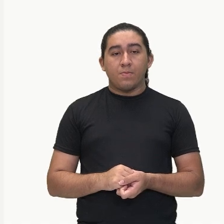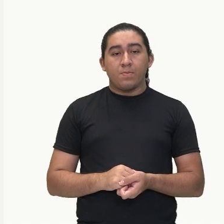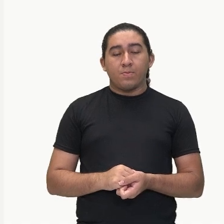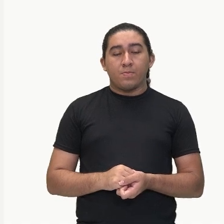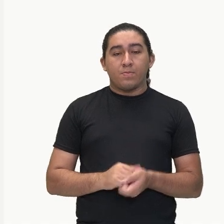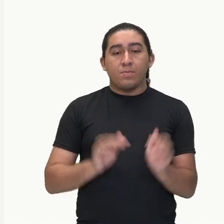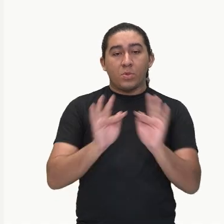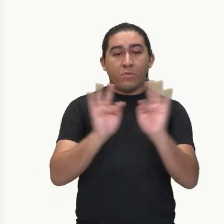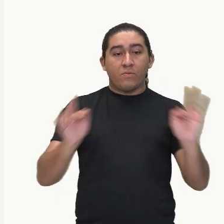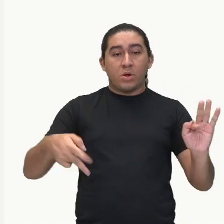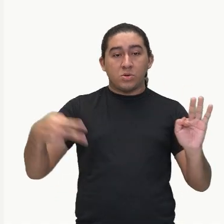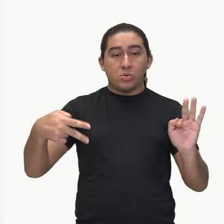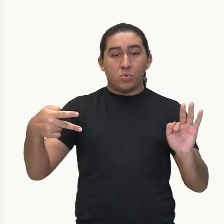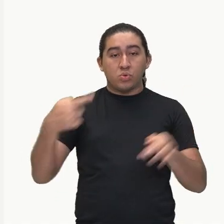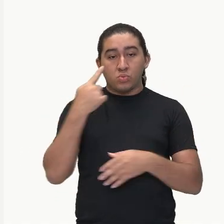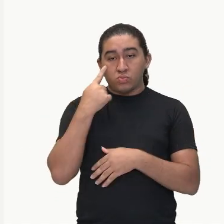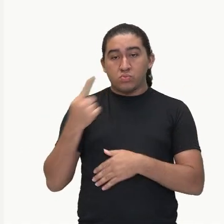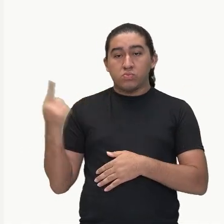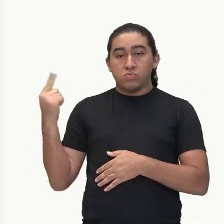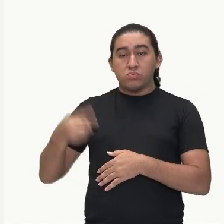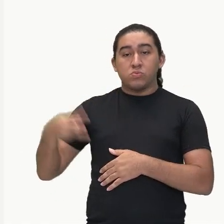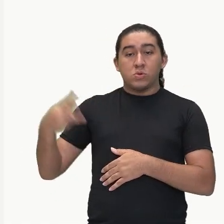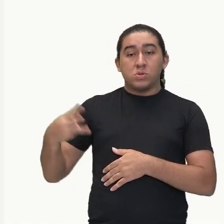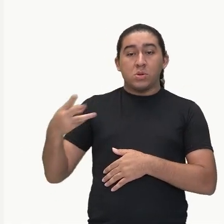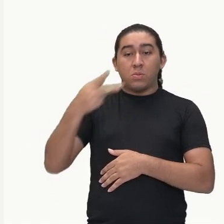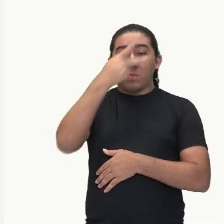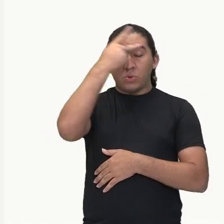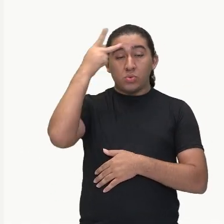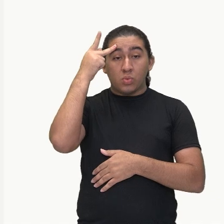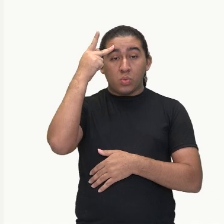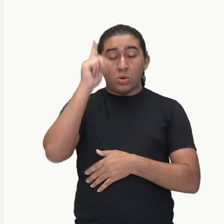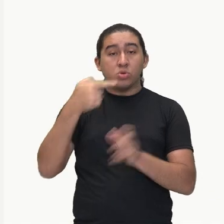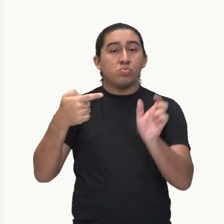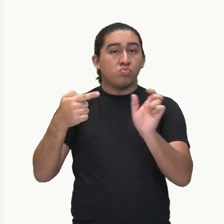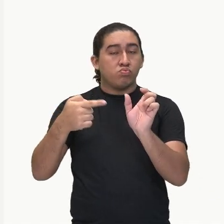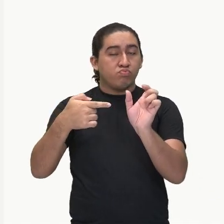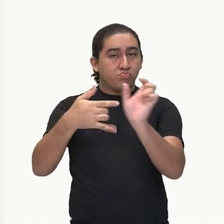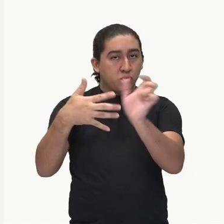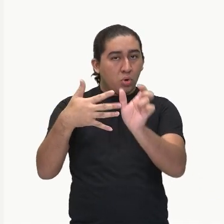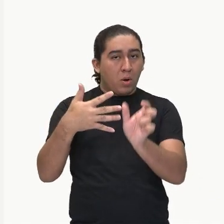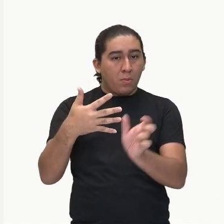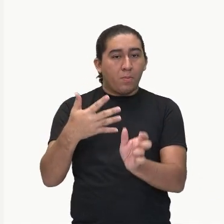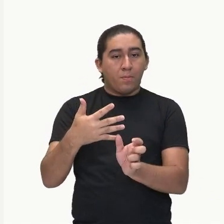Construíram-se, agora já é terceira pessoa do plural.